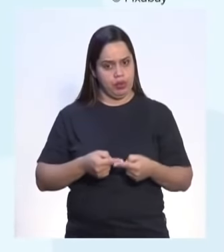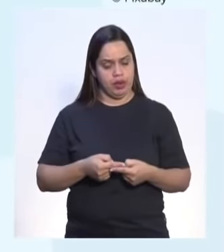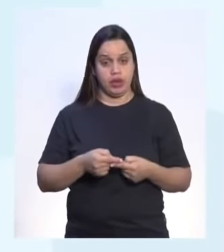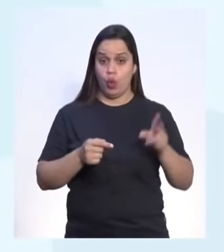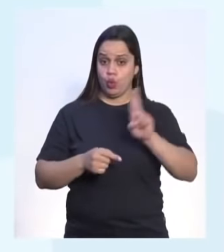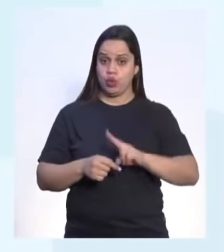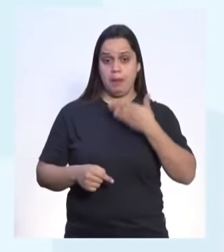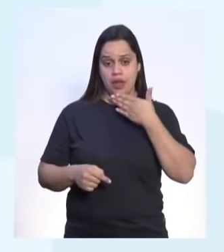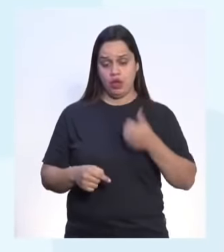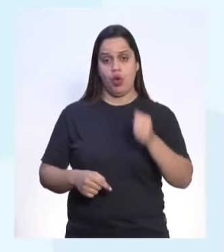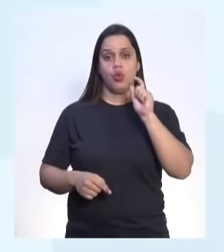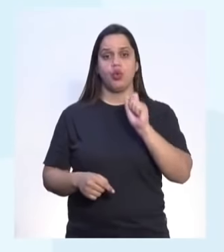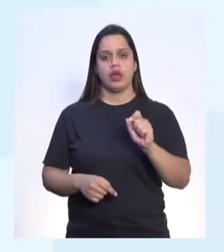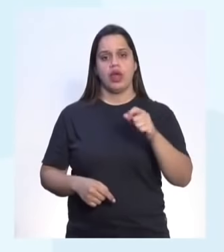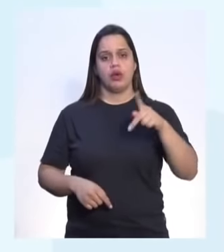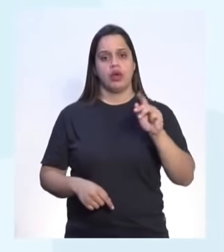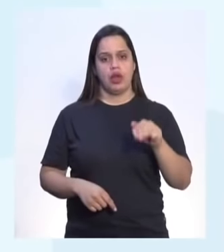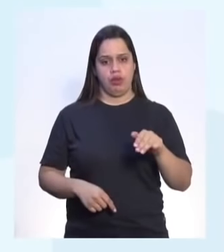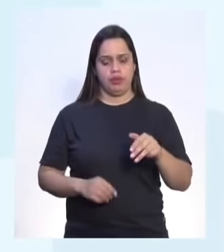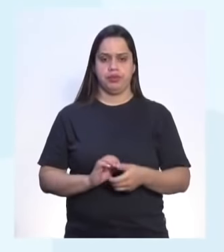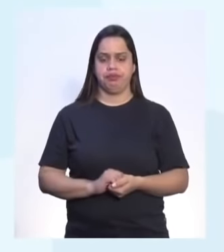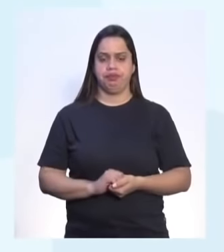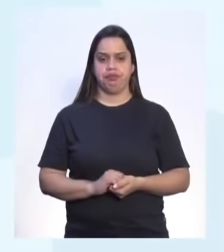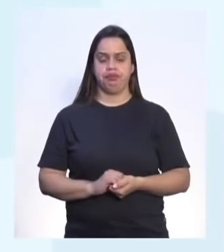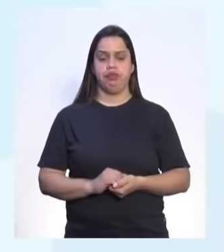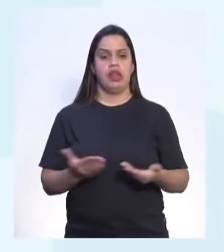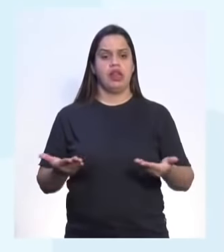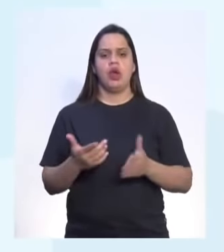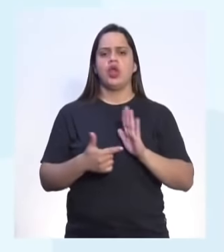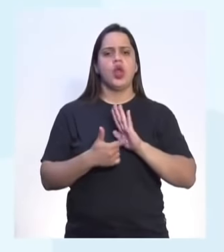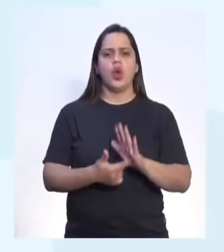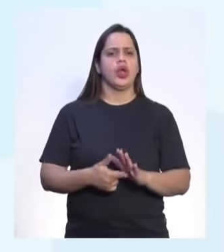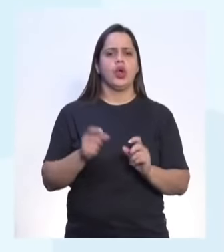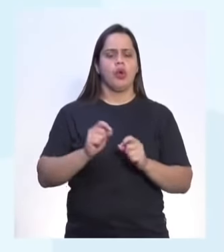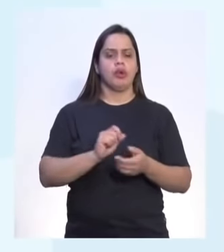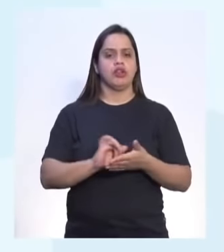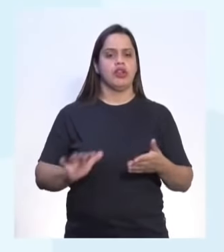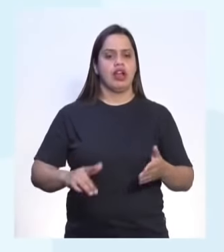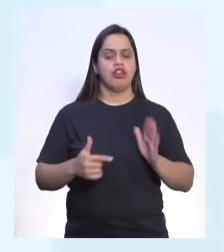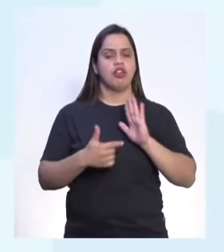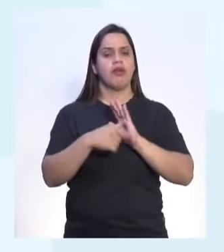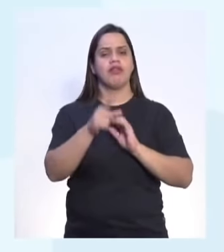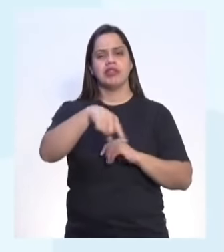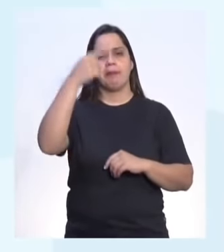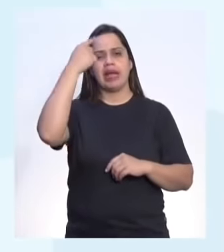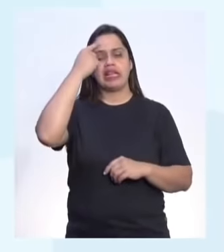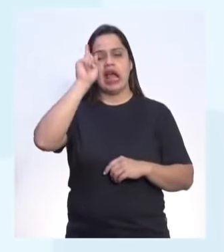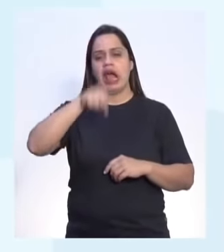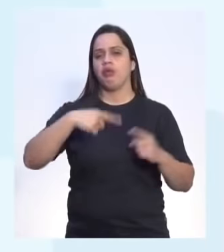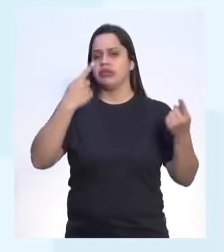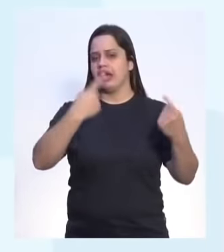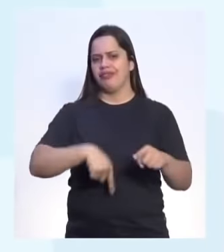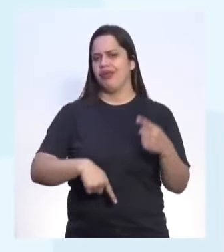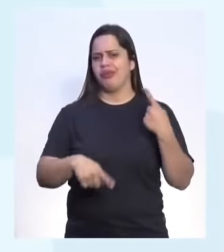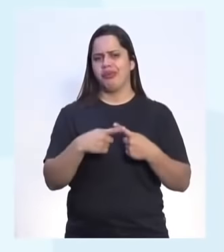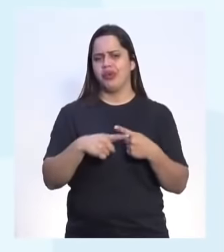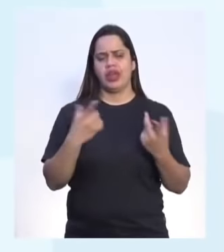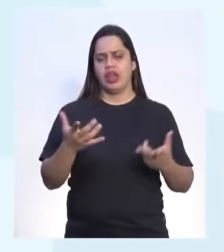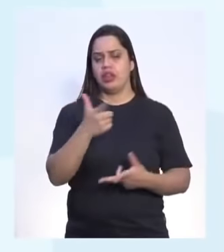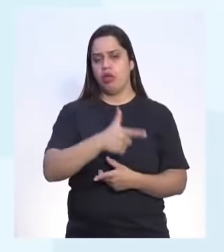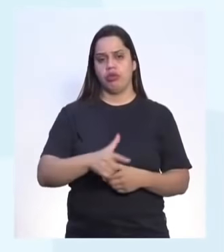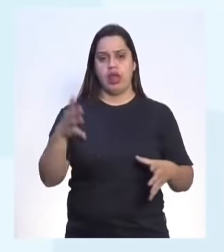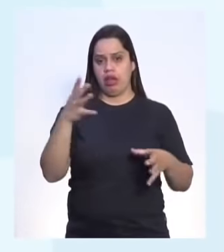quilômetro, beleza? Tá. Então vamos lá. Eu não coloquei como atividade, coloquei como desafiozinho para você pensar, tá? Porque não tem